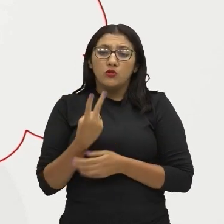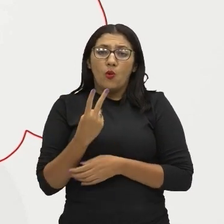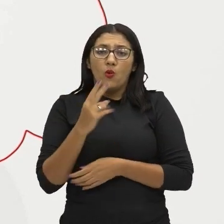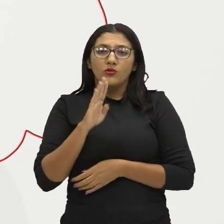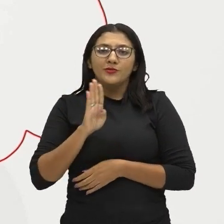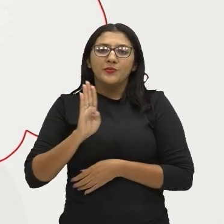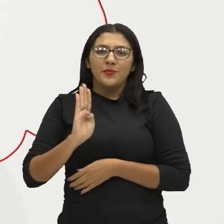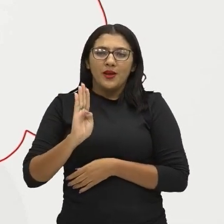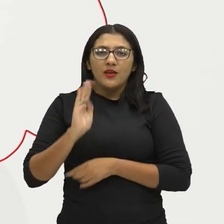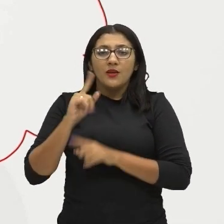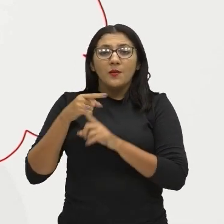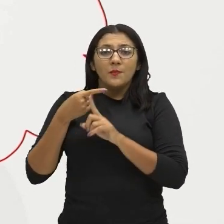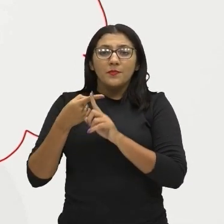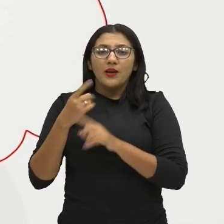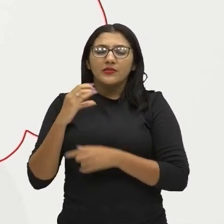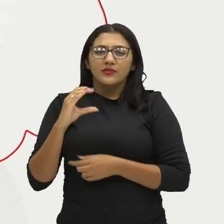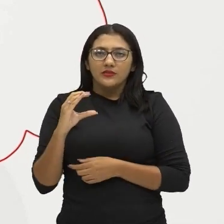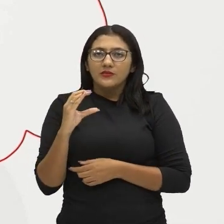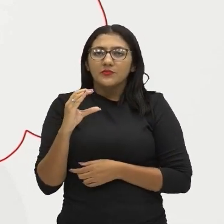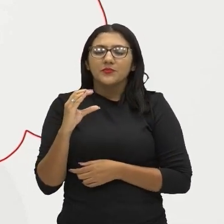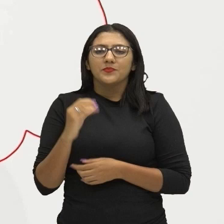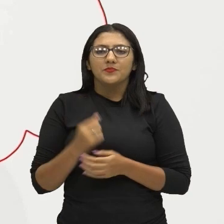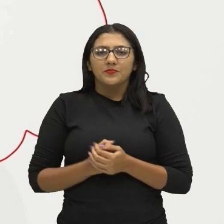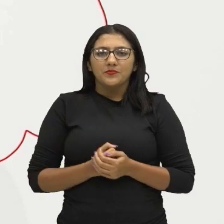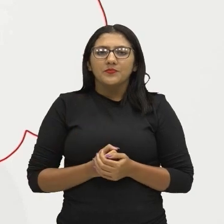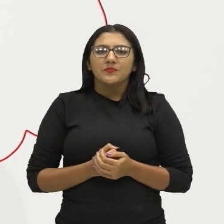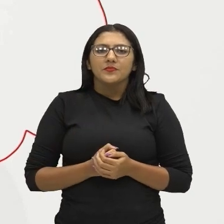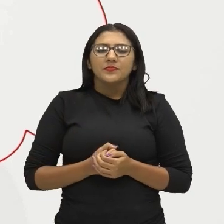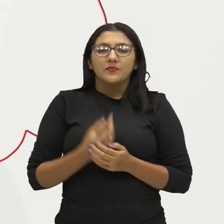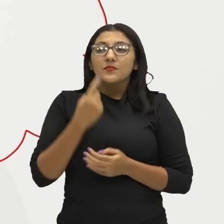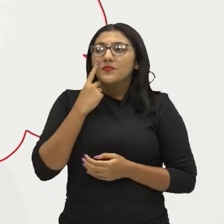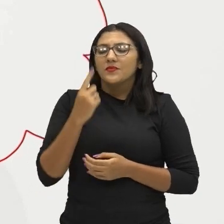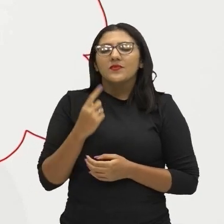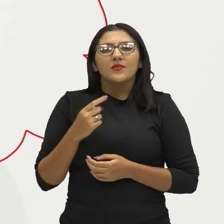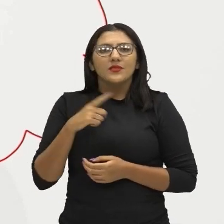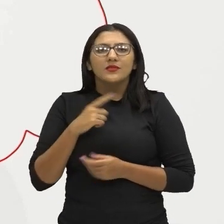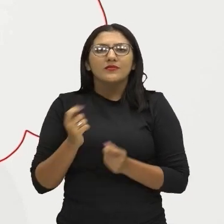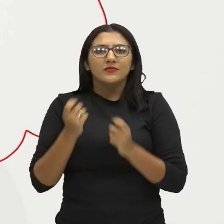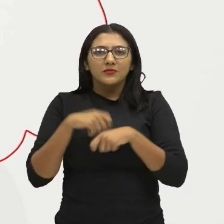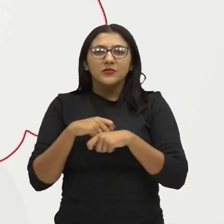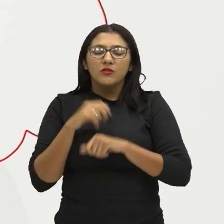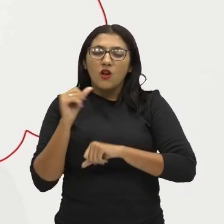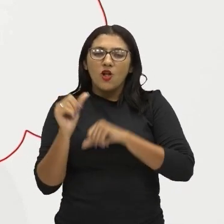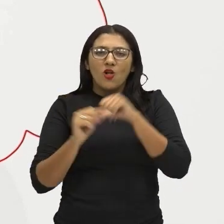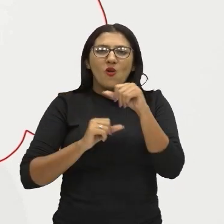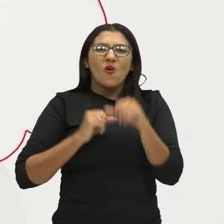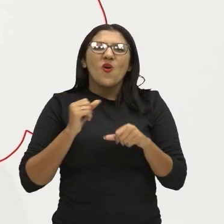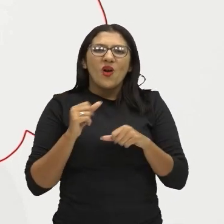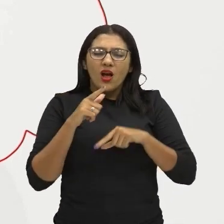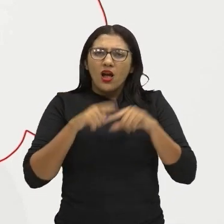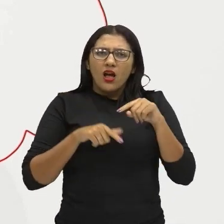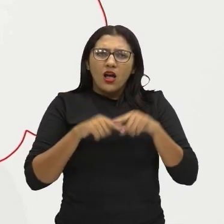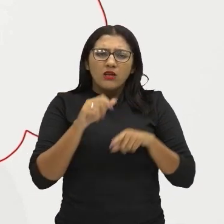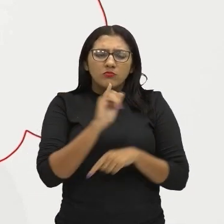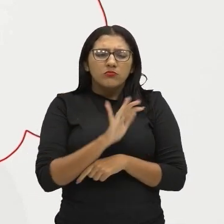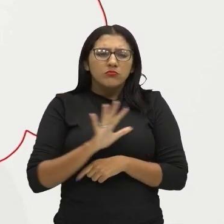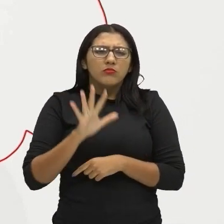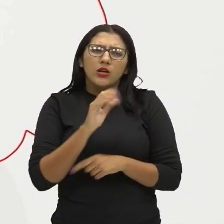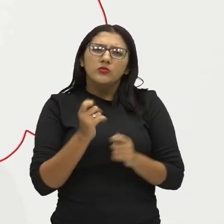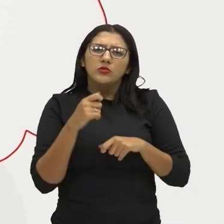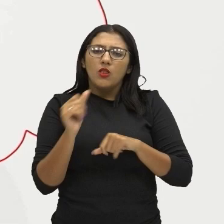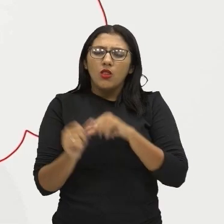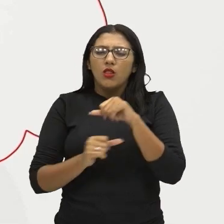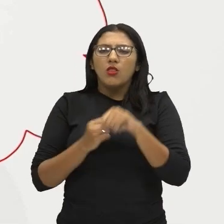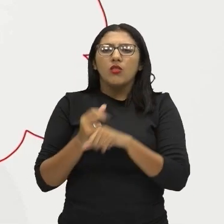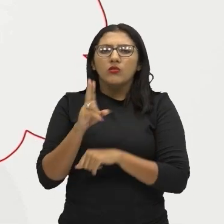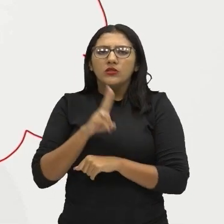traduzindo por 2B mais C. Então é exatamente, pessoal, essa transcodificação que fez com